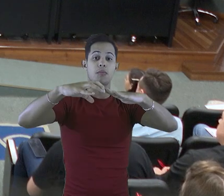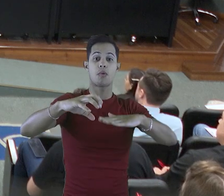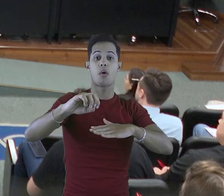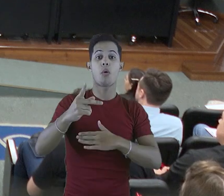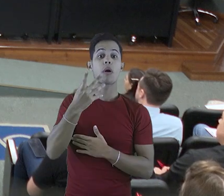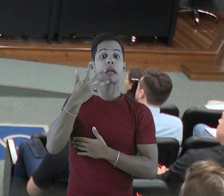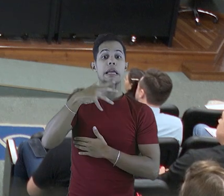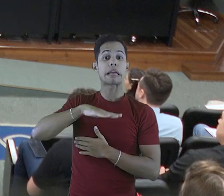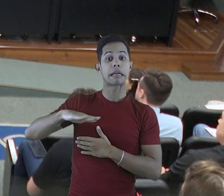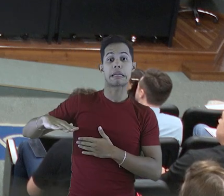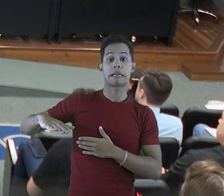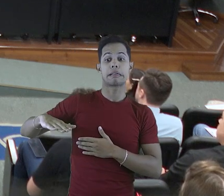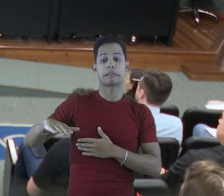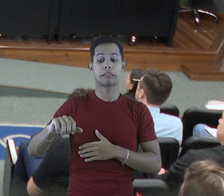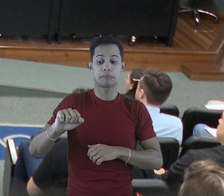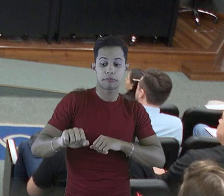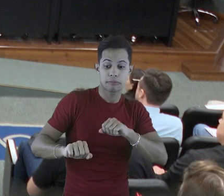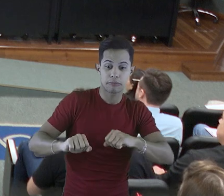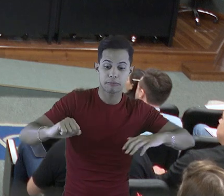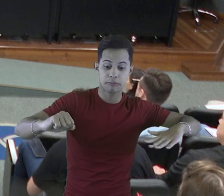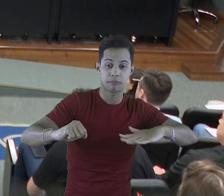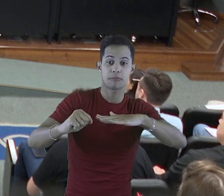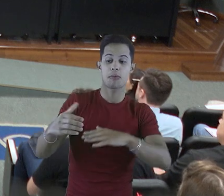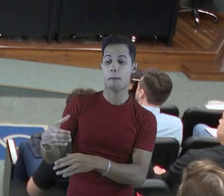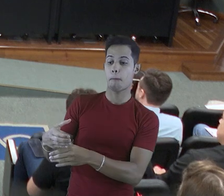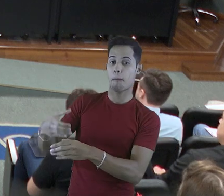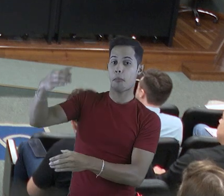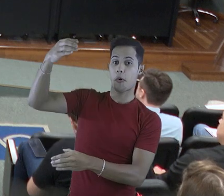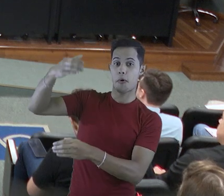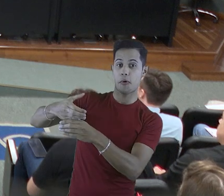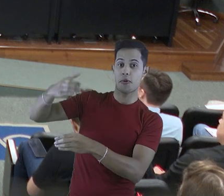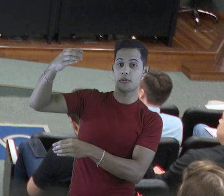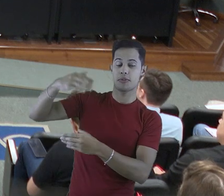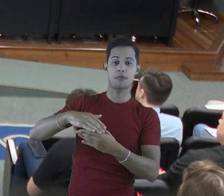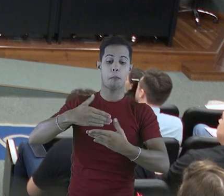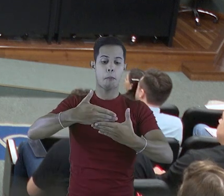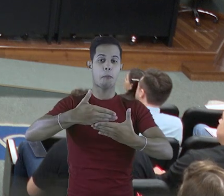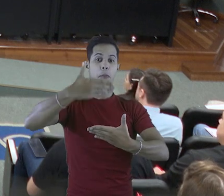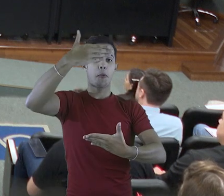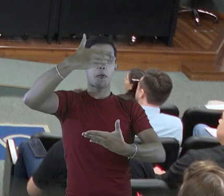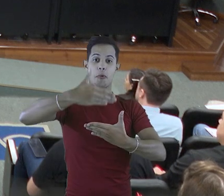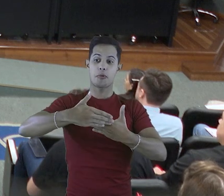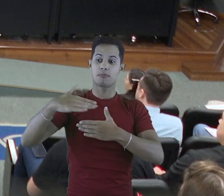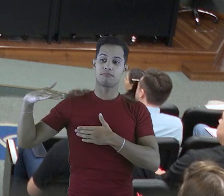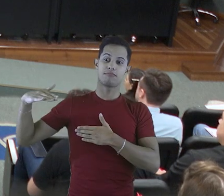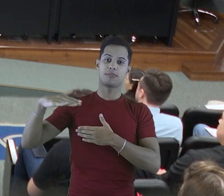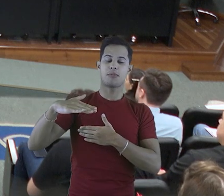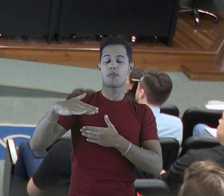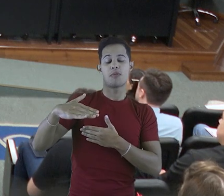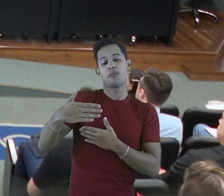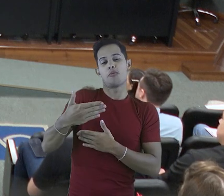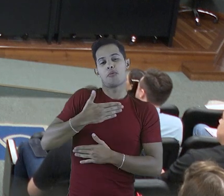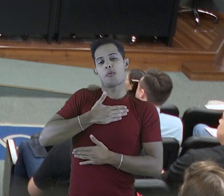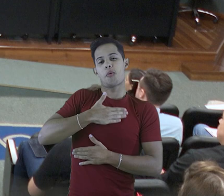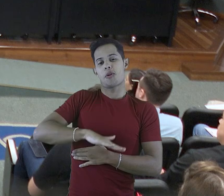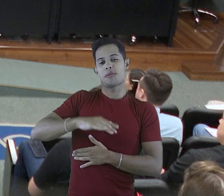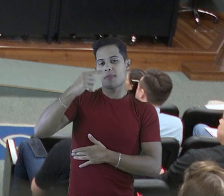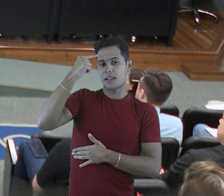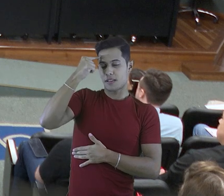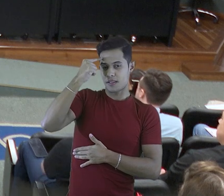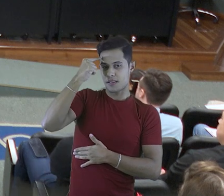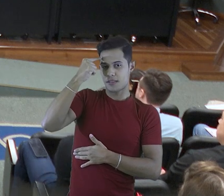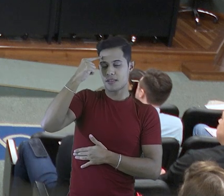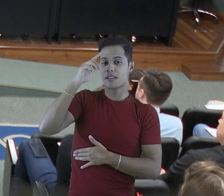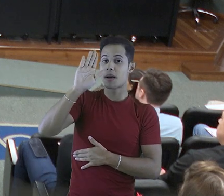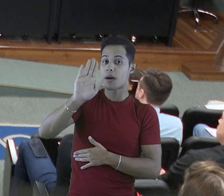numa criança? Num poste? Num muro? A gente não gosta nem de pensar nisso. Mas porque a gente não